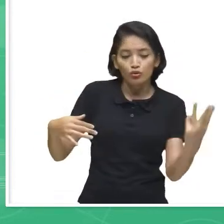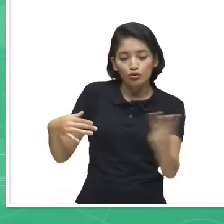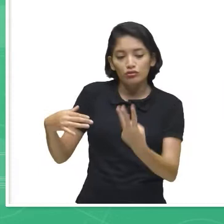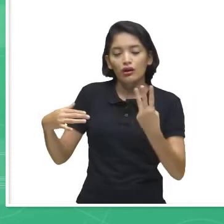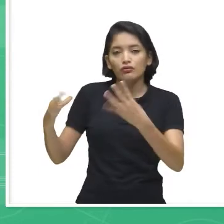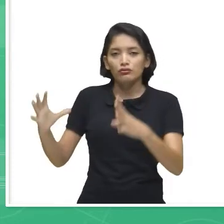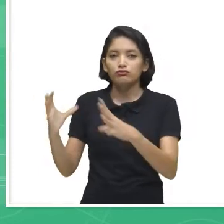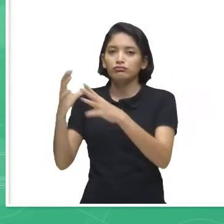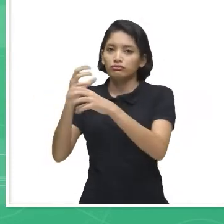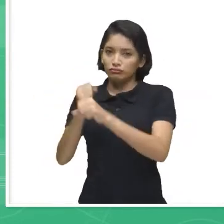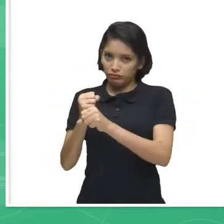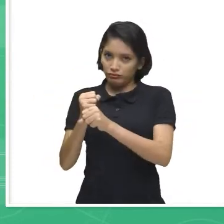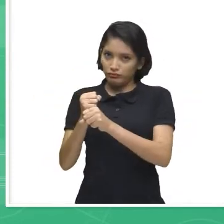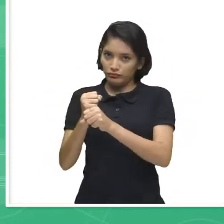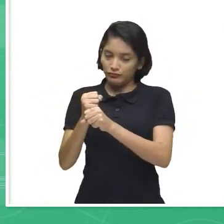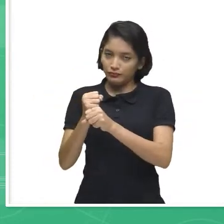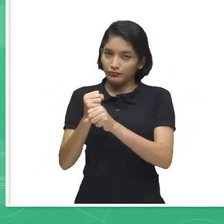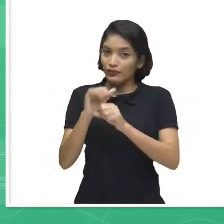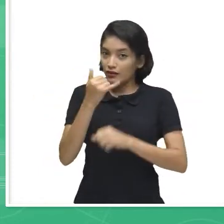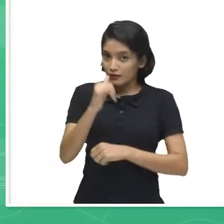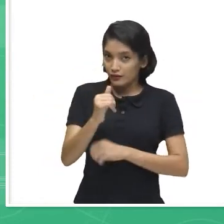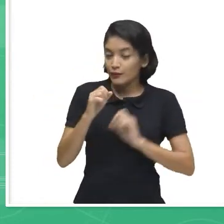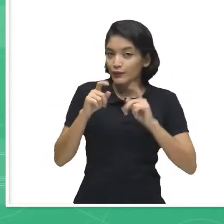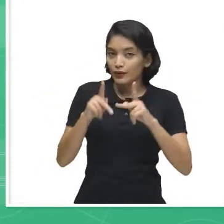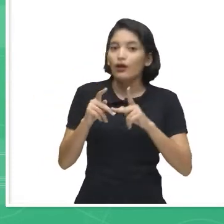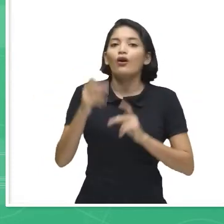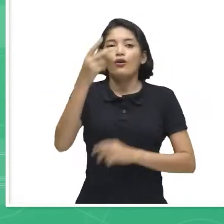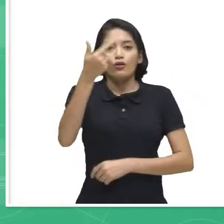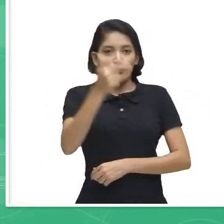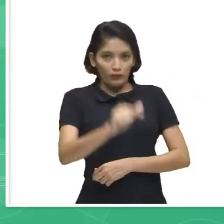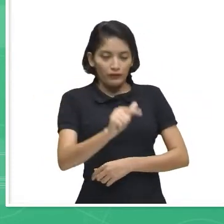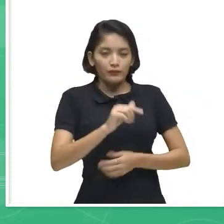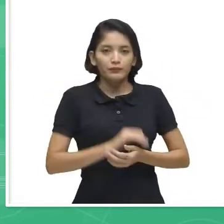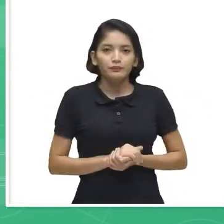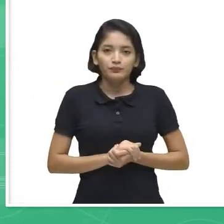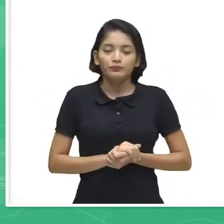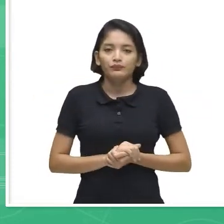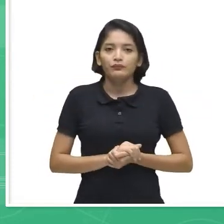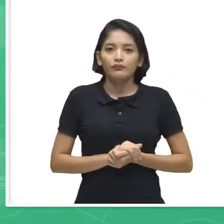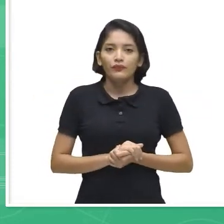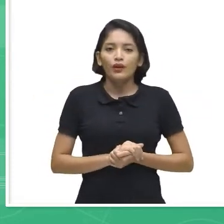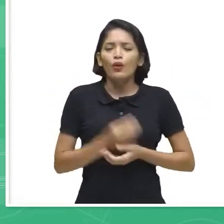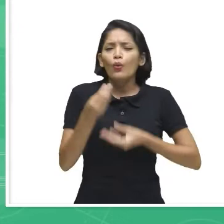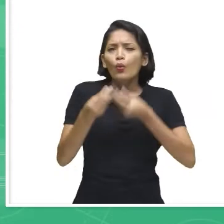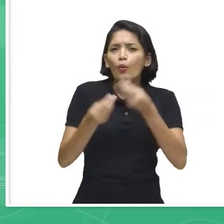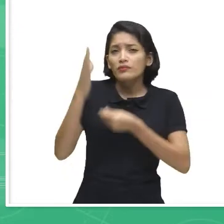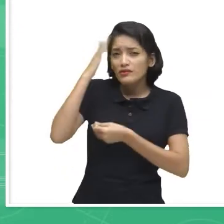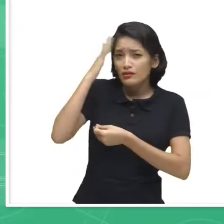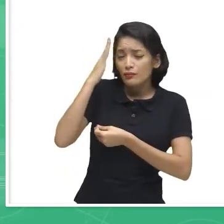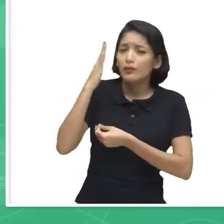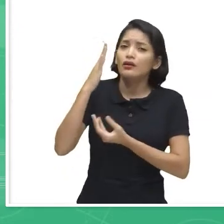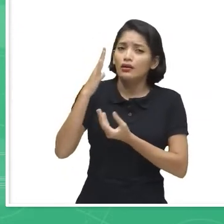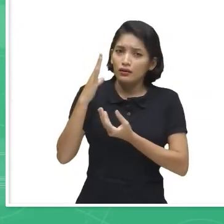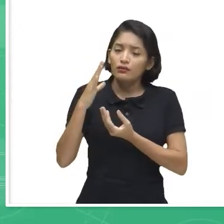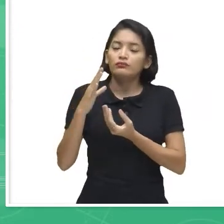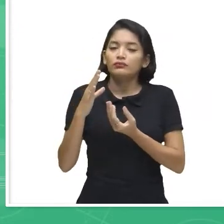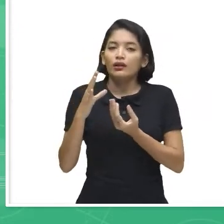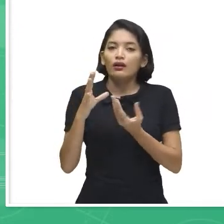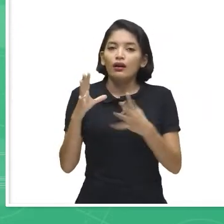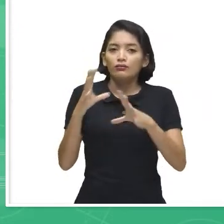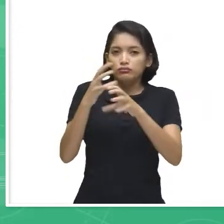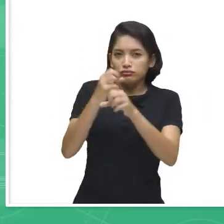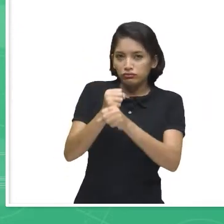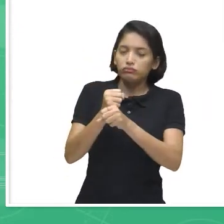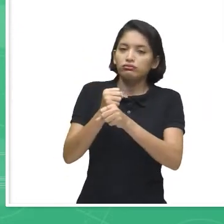desses potenciais elétricos. Então, vamos recapitular aqui, olha, potencial elétrico, como é que eu determino? V, que vai ser a